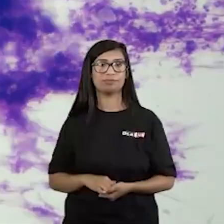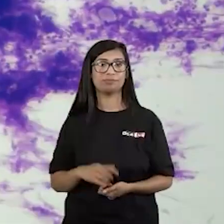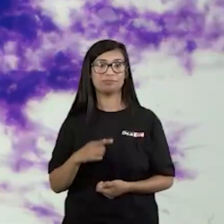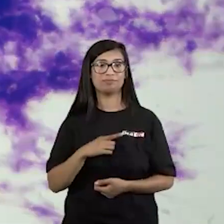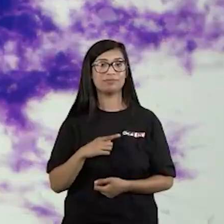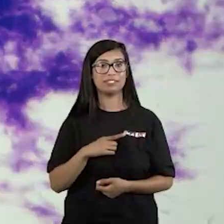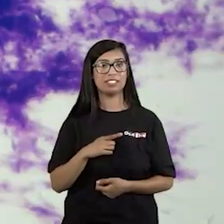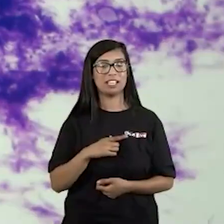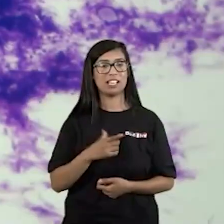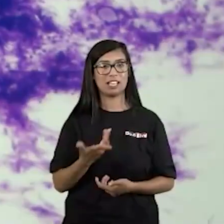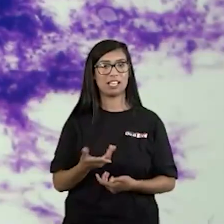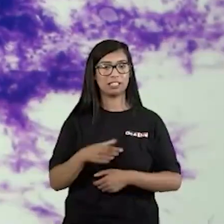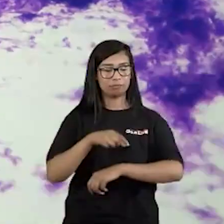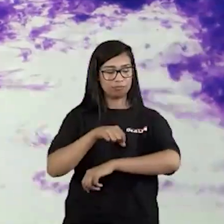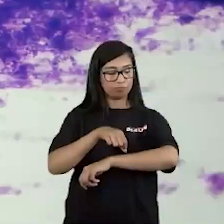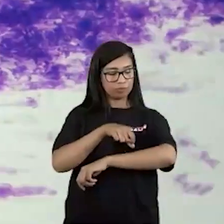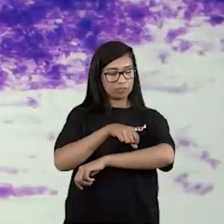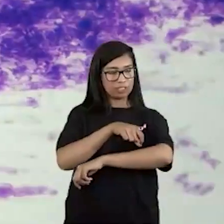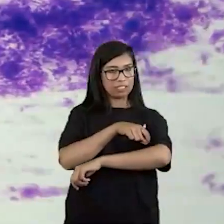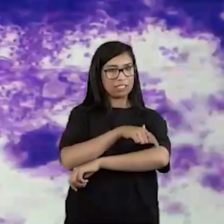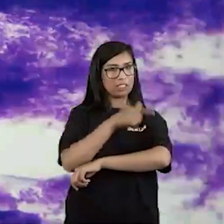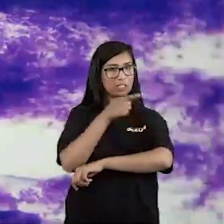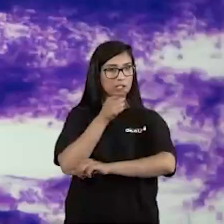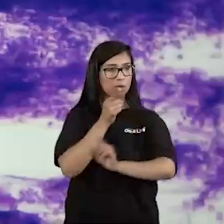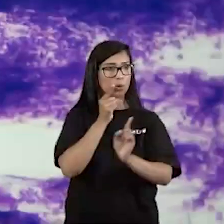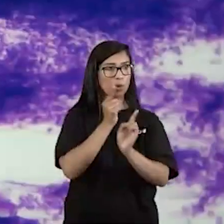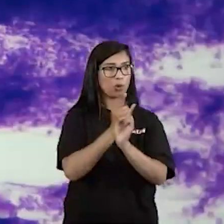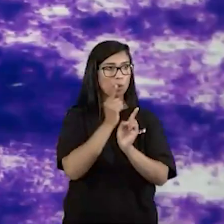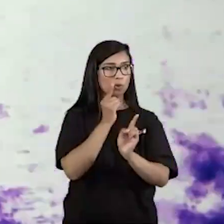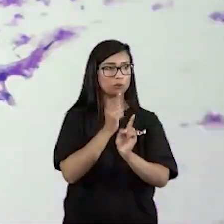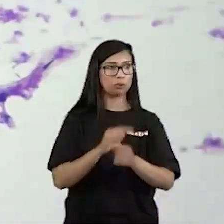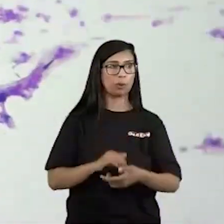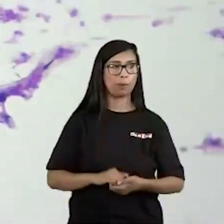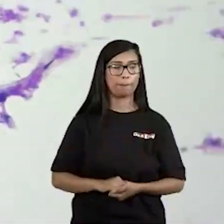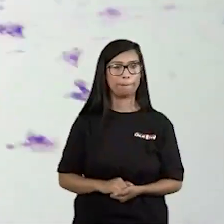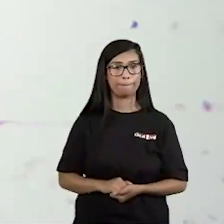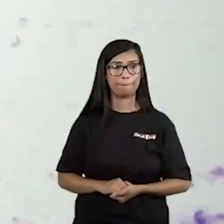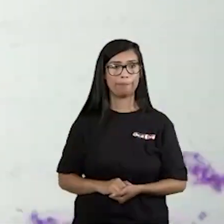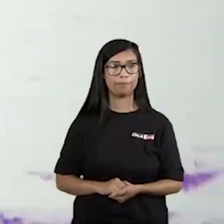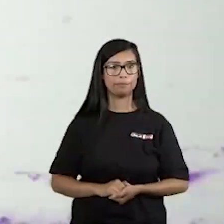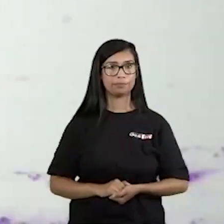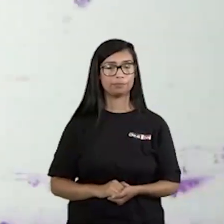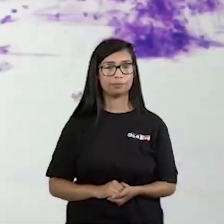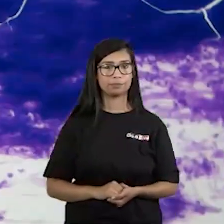dar uma olhada geral, aqui provavelmente é outro.